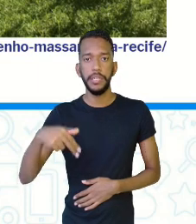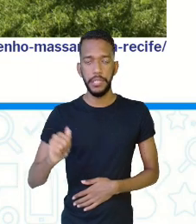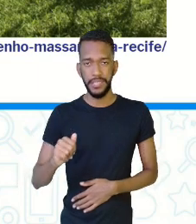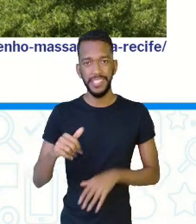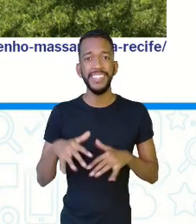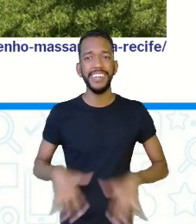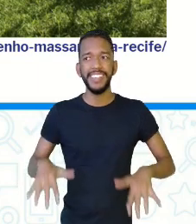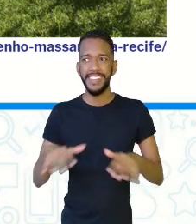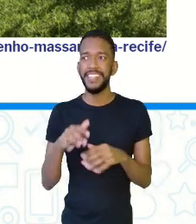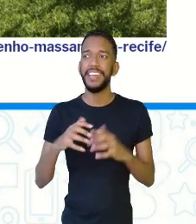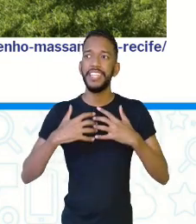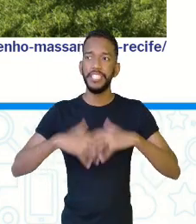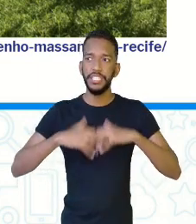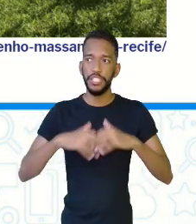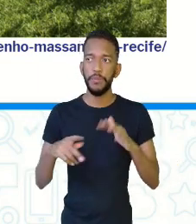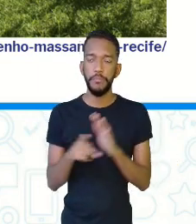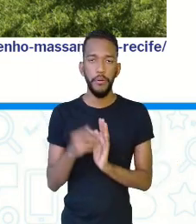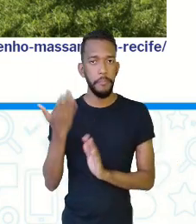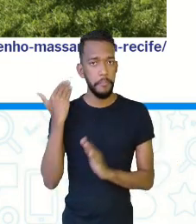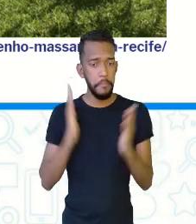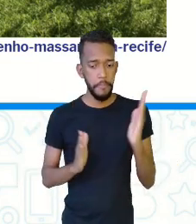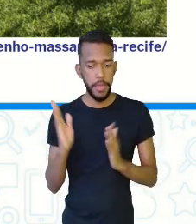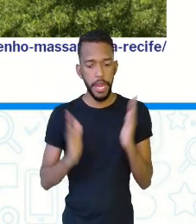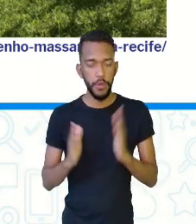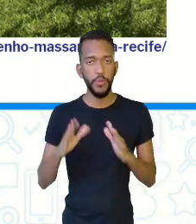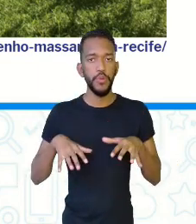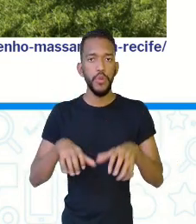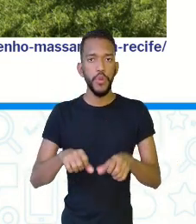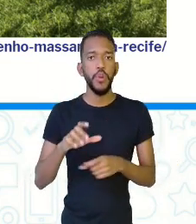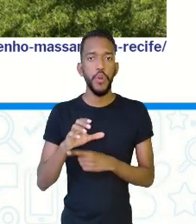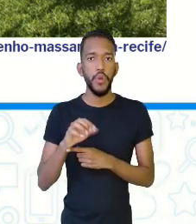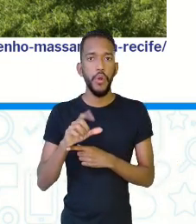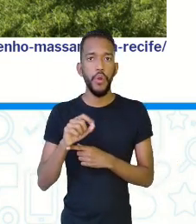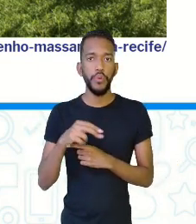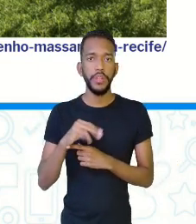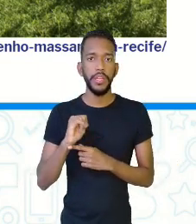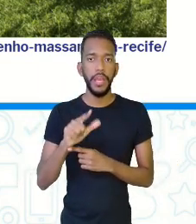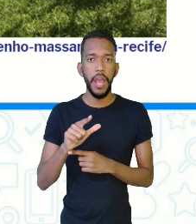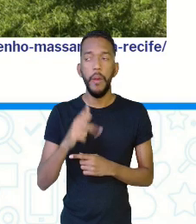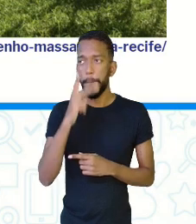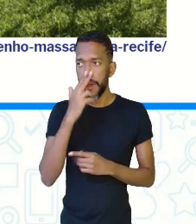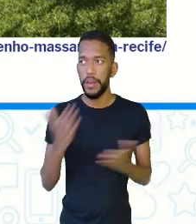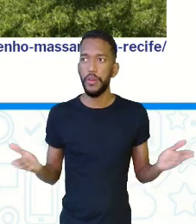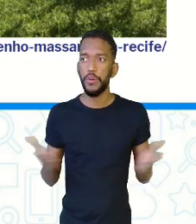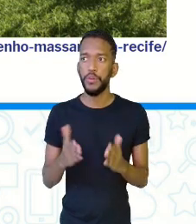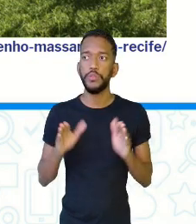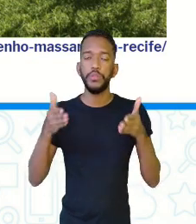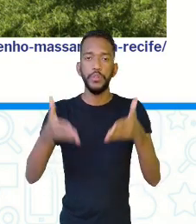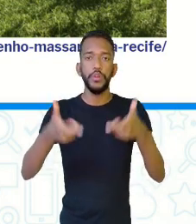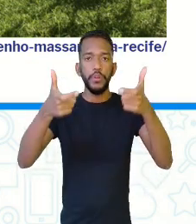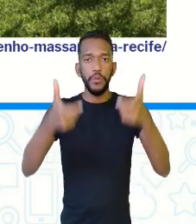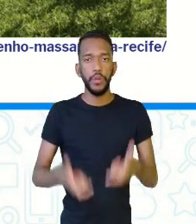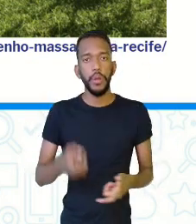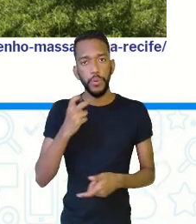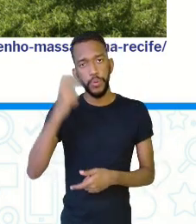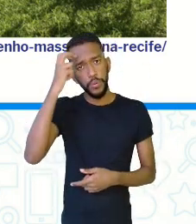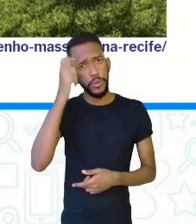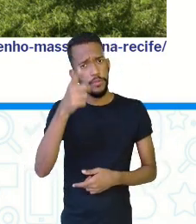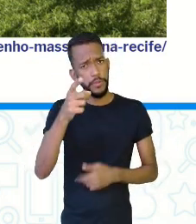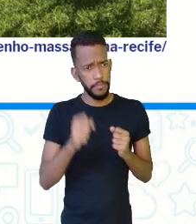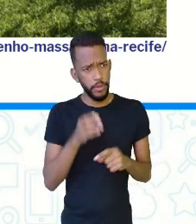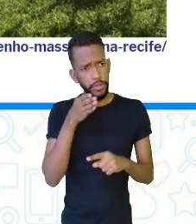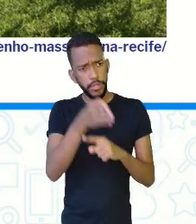desses engenhos do período colonial hoje servem como pontos de cultura. Você pode ir, você pode